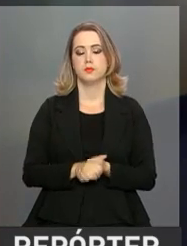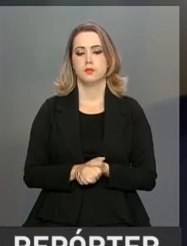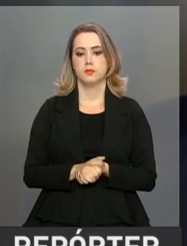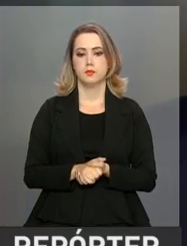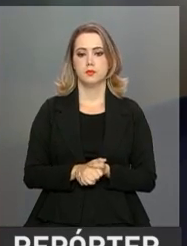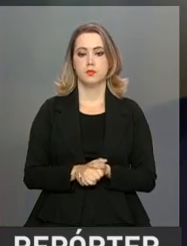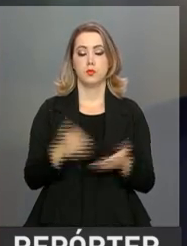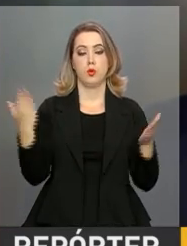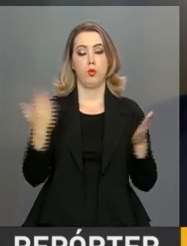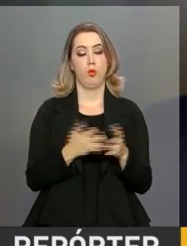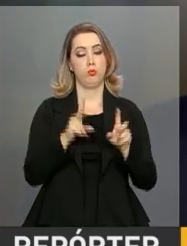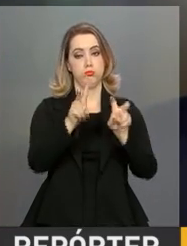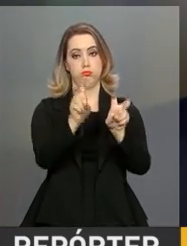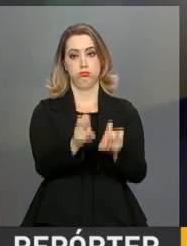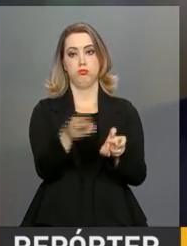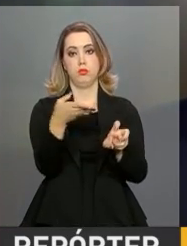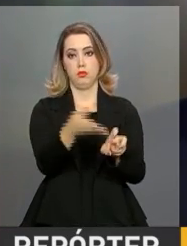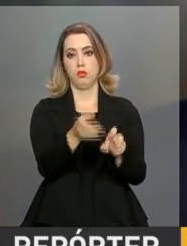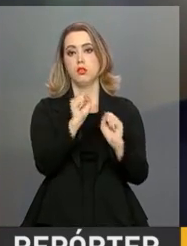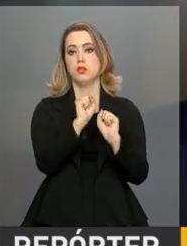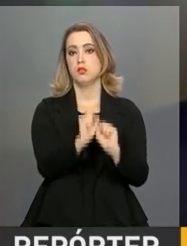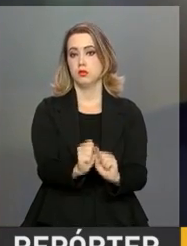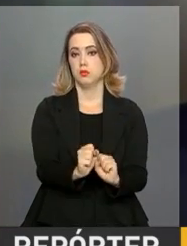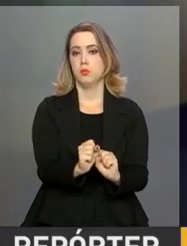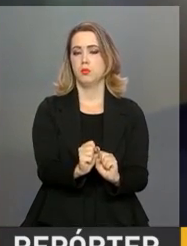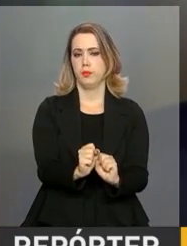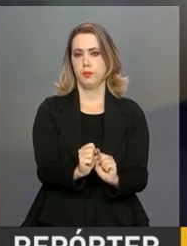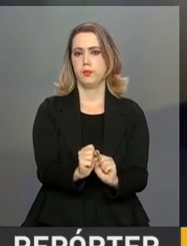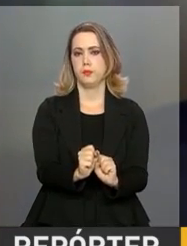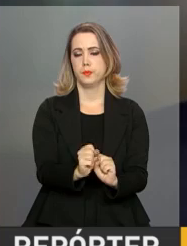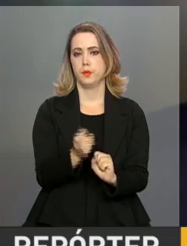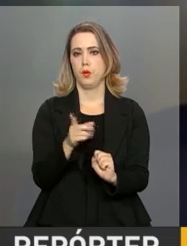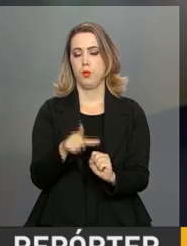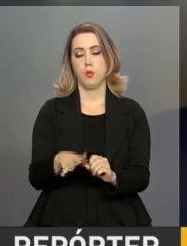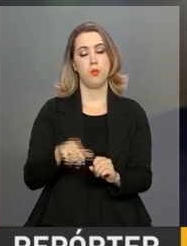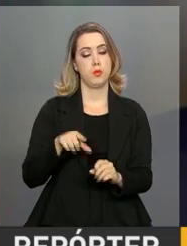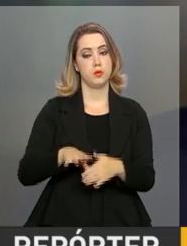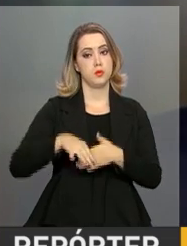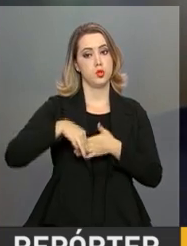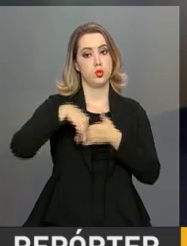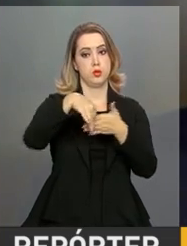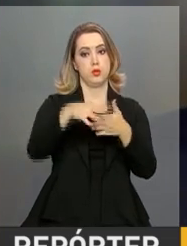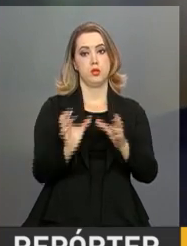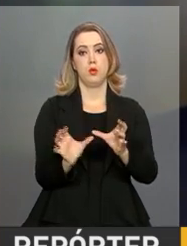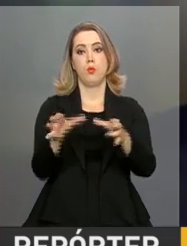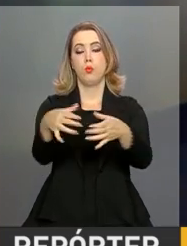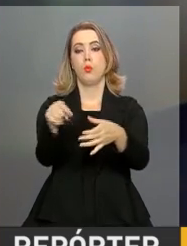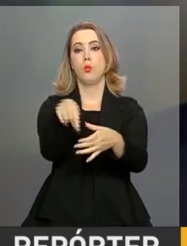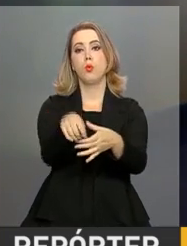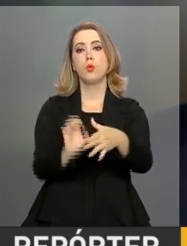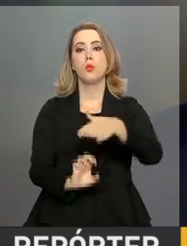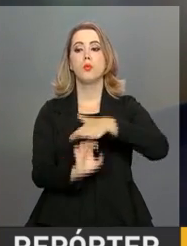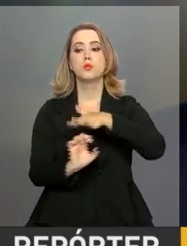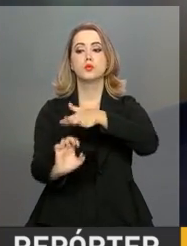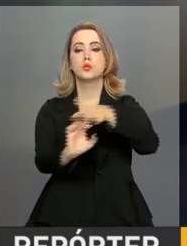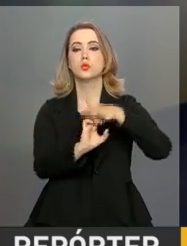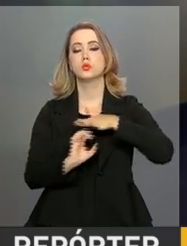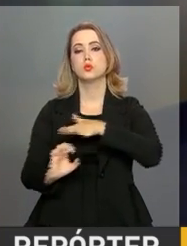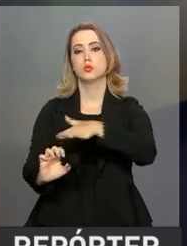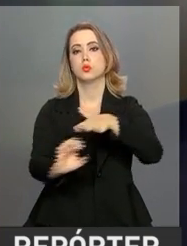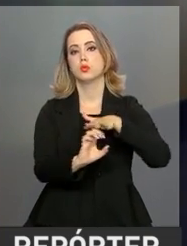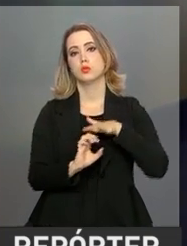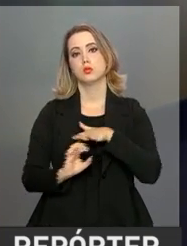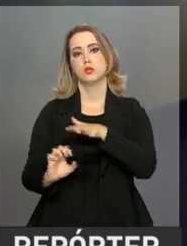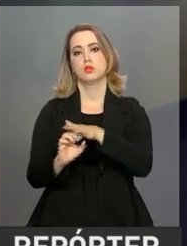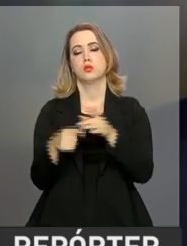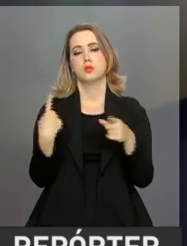A pauta de hoje foi a possibilidade de ele liderar um grupo de empresários chineses, já que ele é